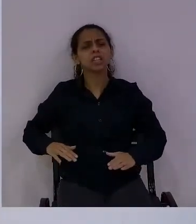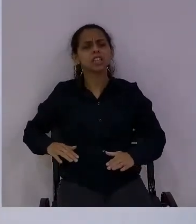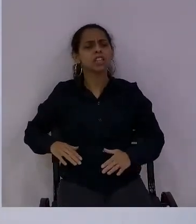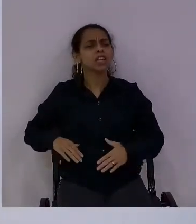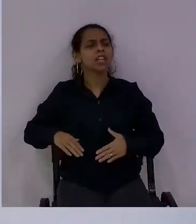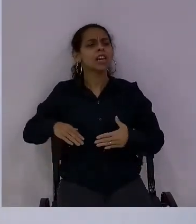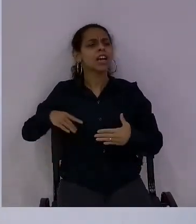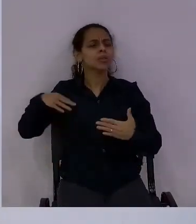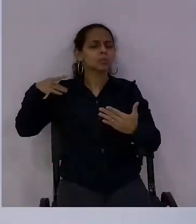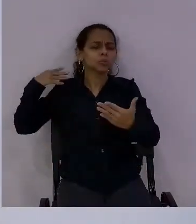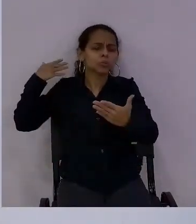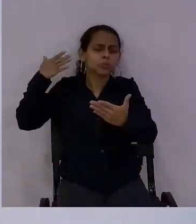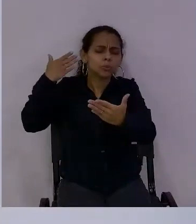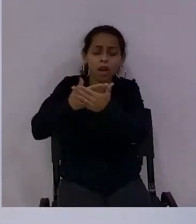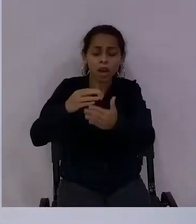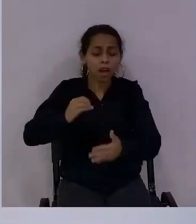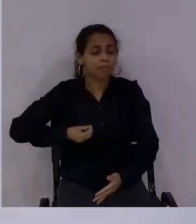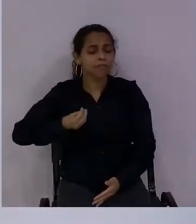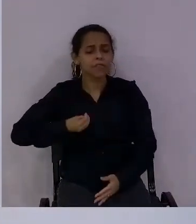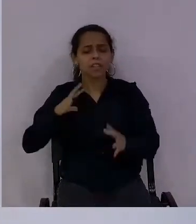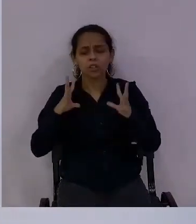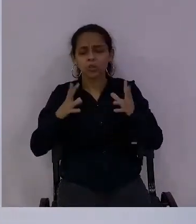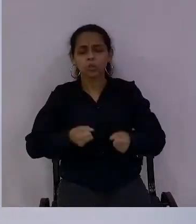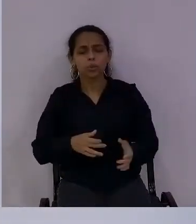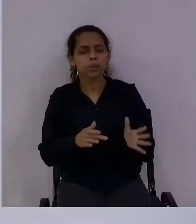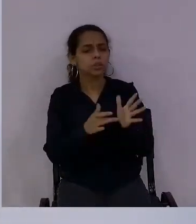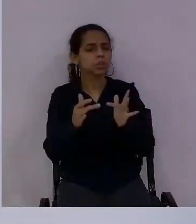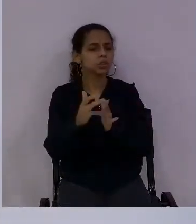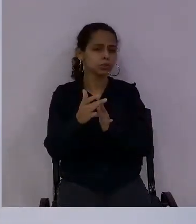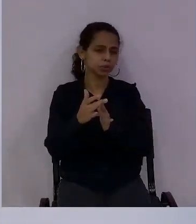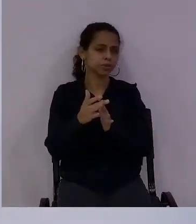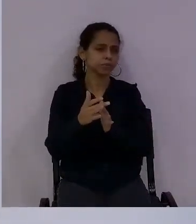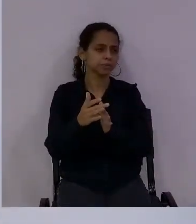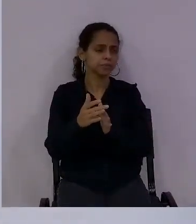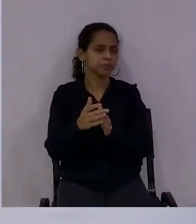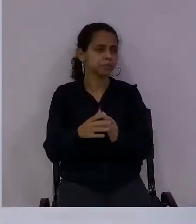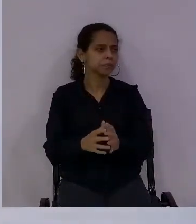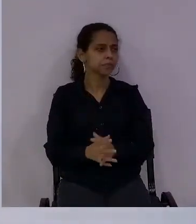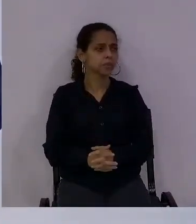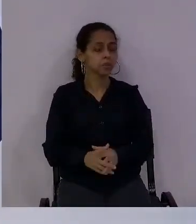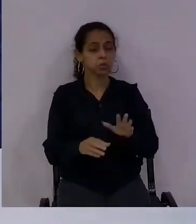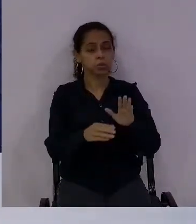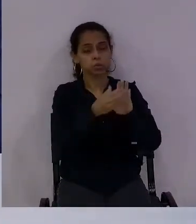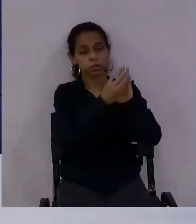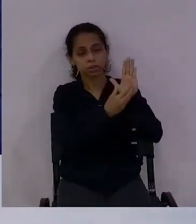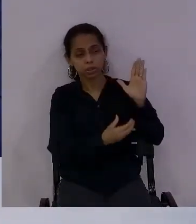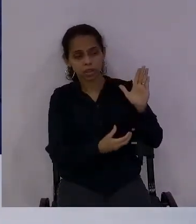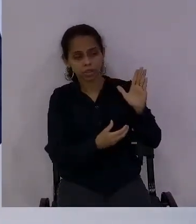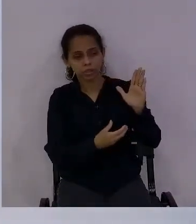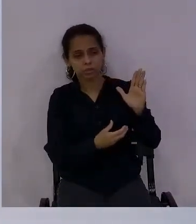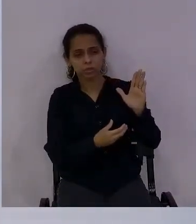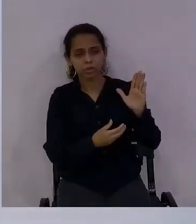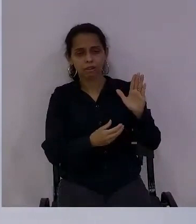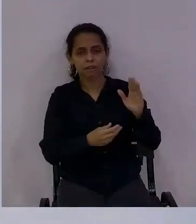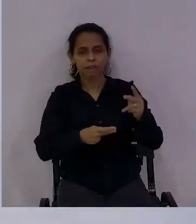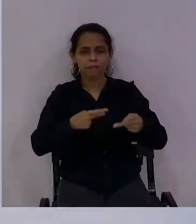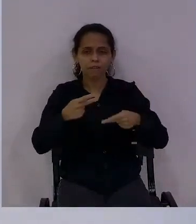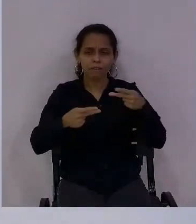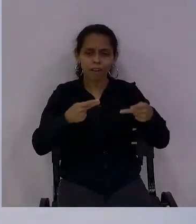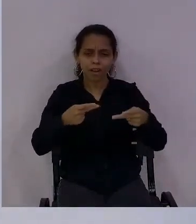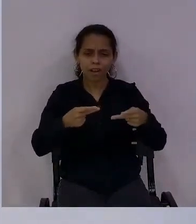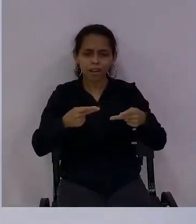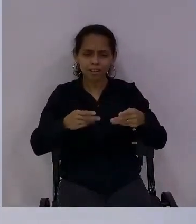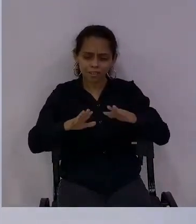faremos a leitura do verso 21 ao verso 24, texto que narra o início da infância